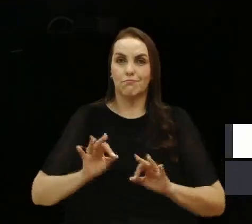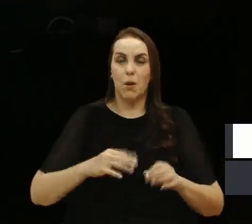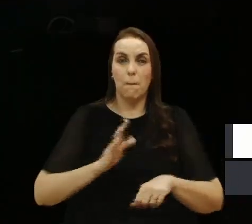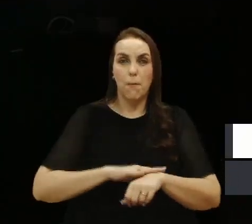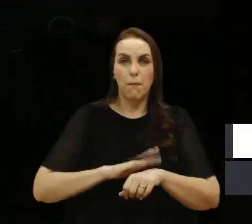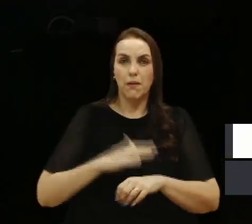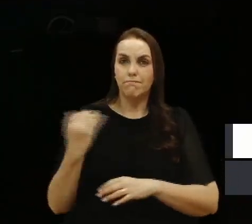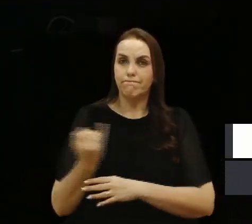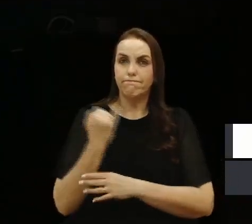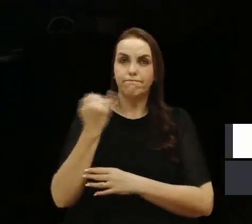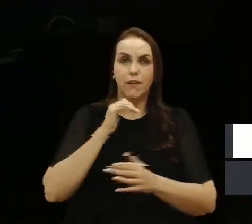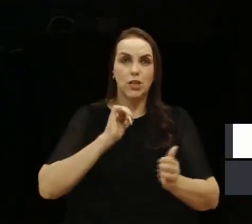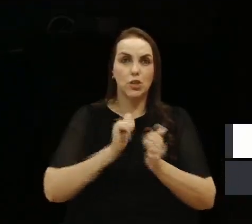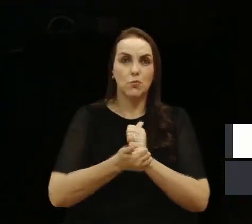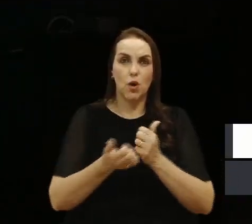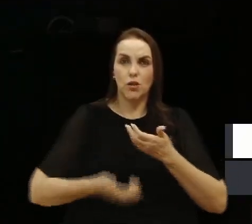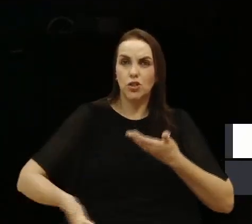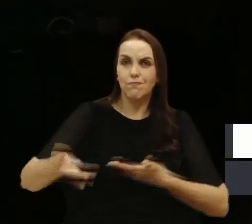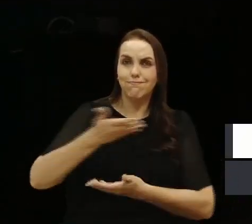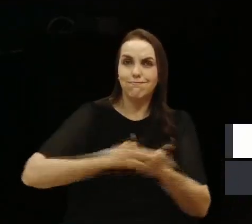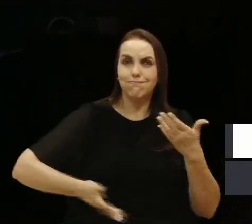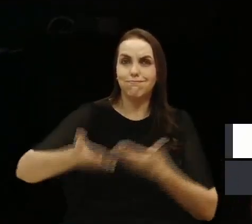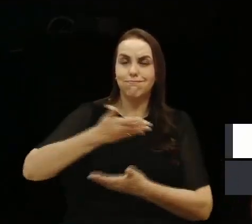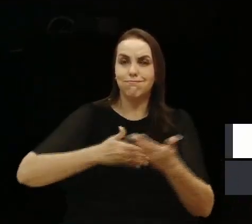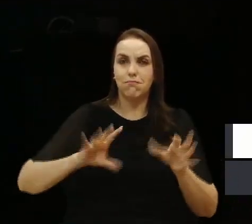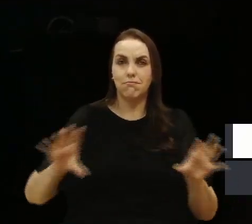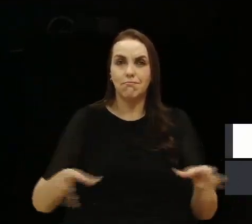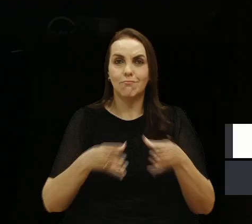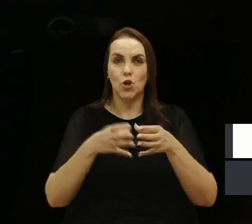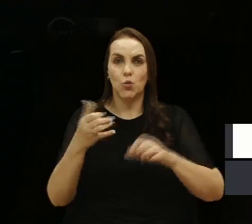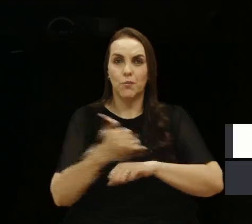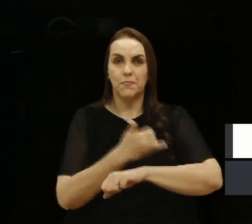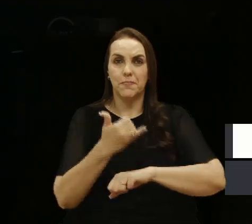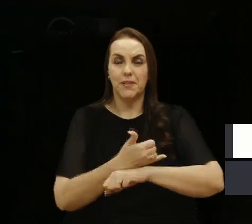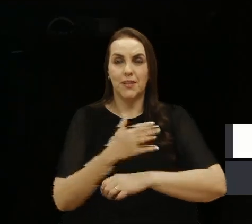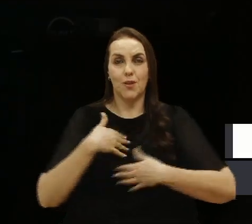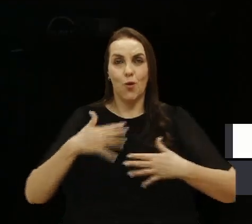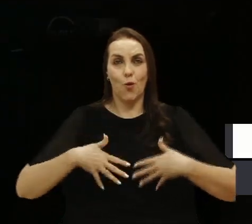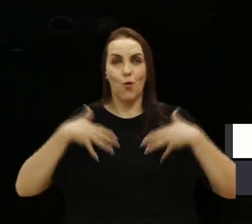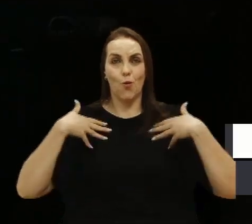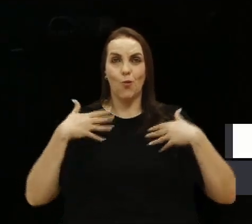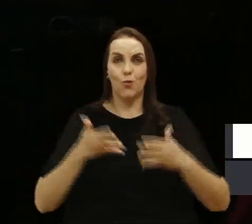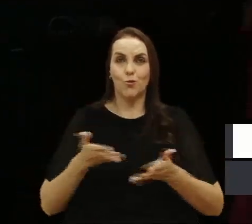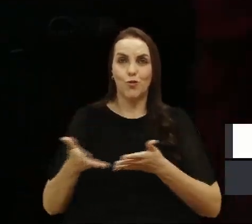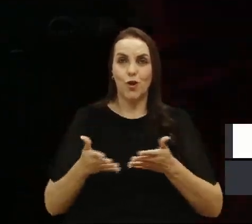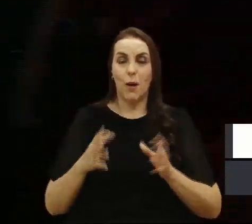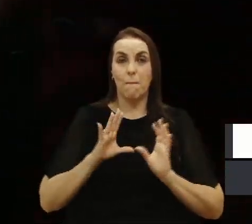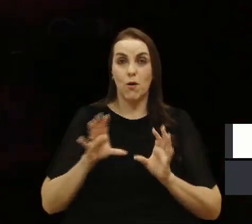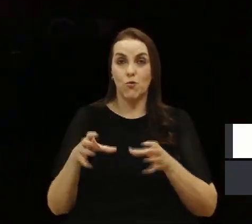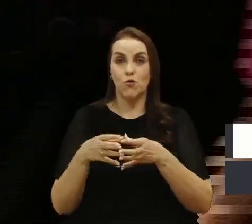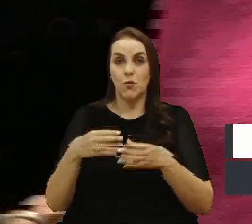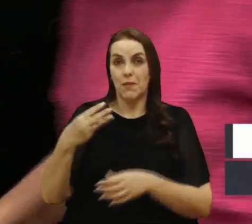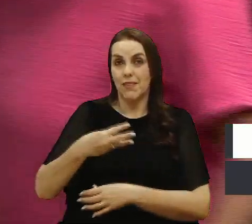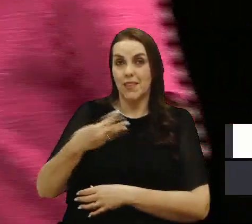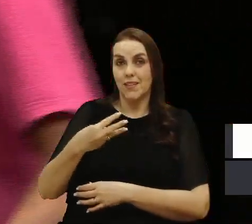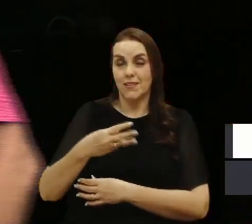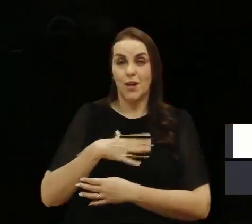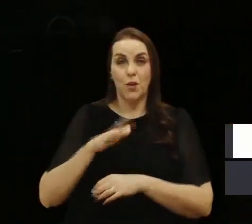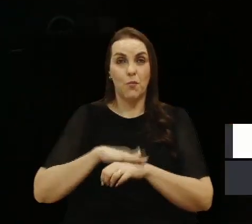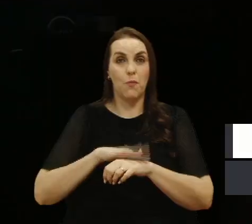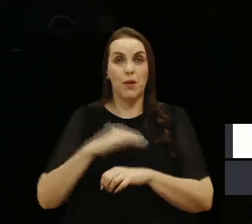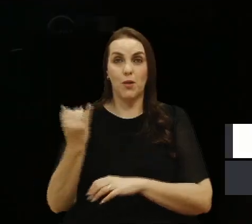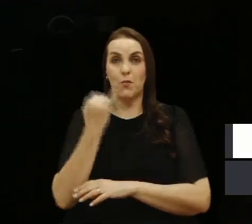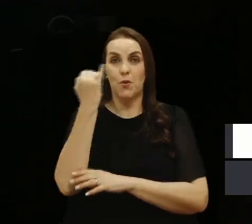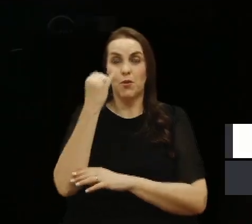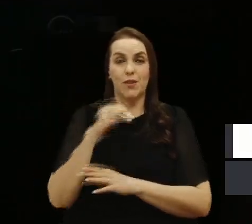momento de esporte e confraternização da categoria, e tive a honra de jogar também, meu time ficou em 3º lugar, foi um momento importante para a categoria, para